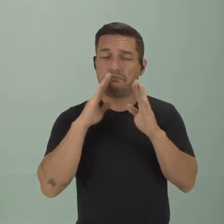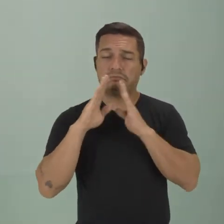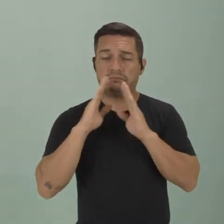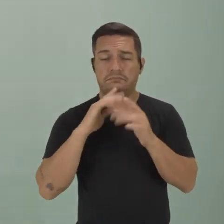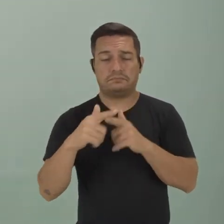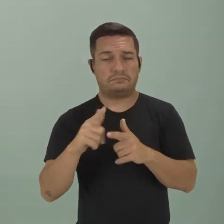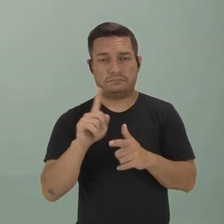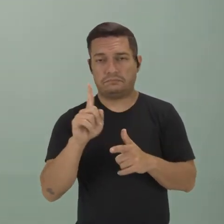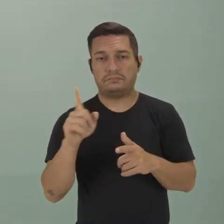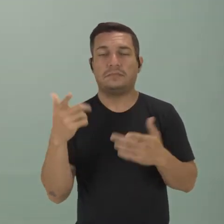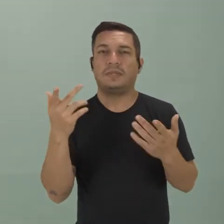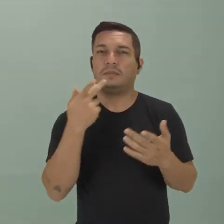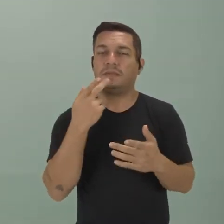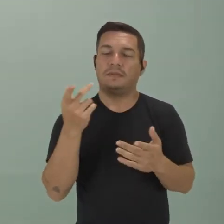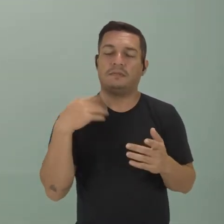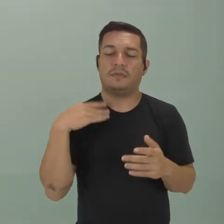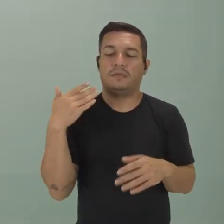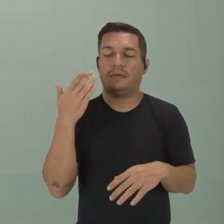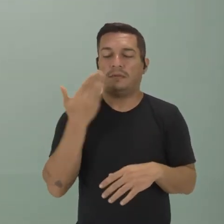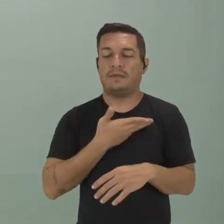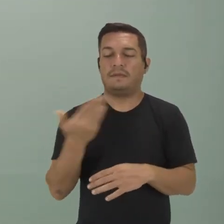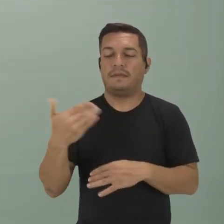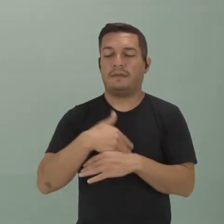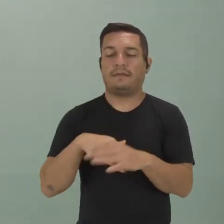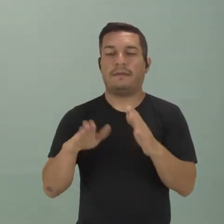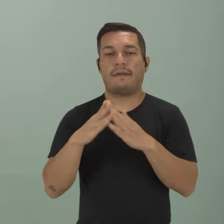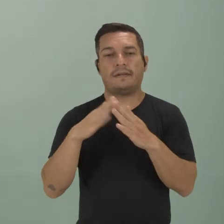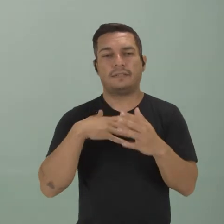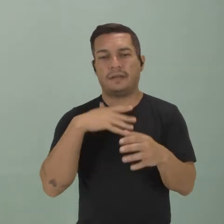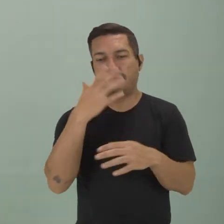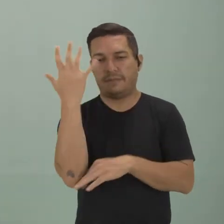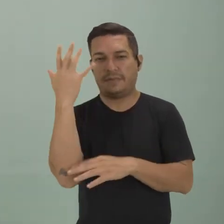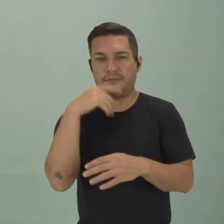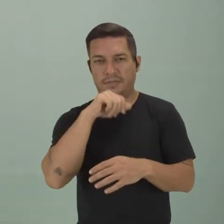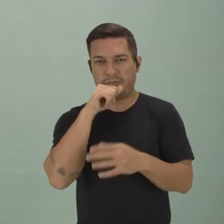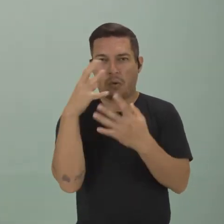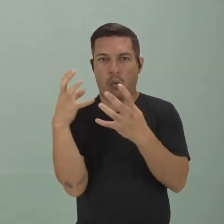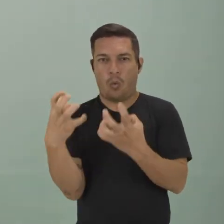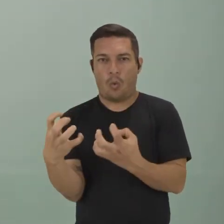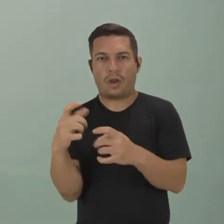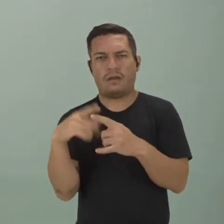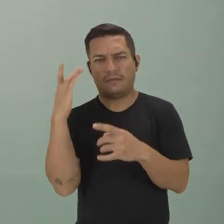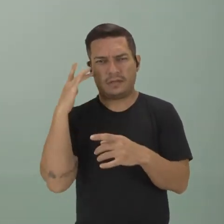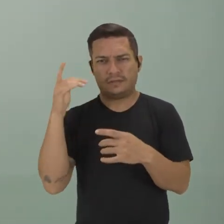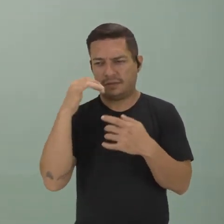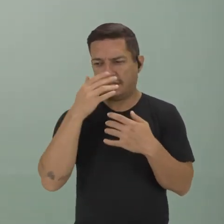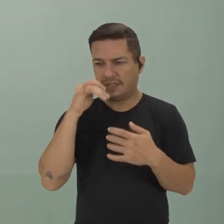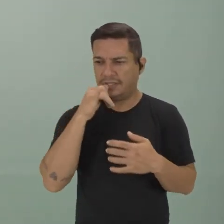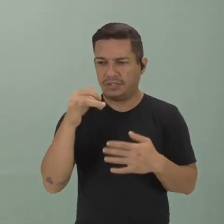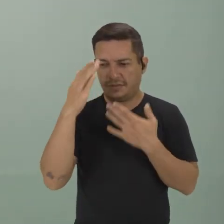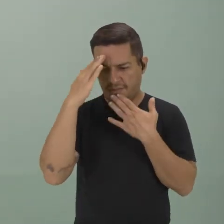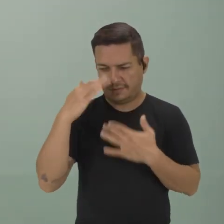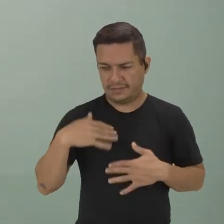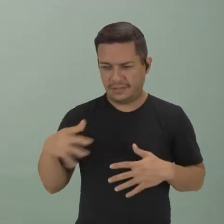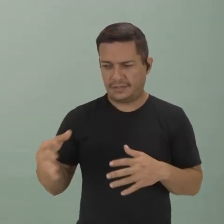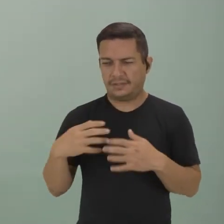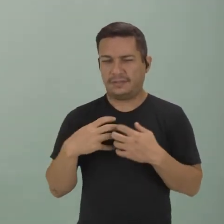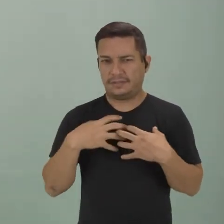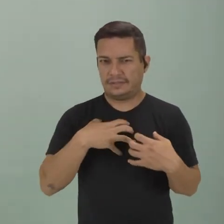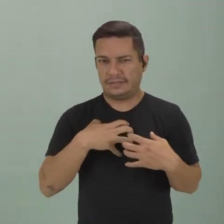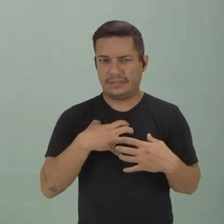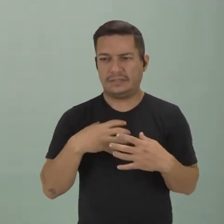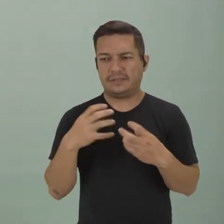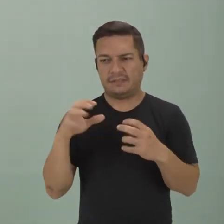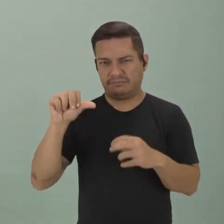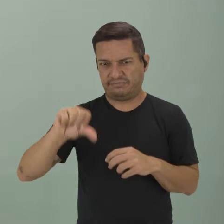lá no seu Facebook sem problema. Você pode dizer, meu amigo veio aqui em casa e a planta da minha mãe murchou. Eu acho que ele tem energia negativa. Aí você pode publicar